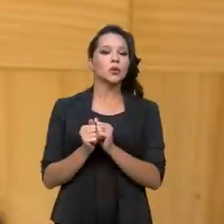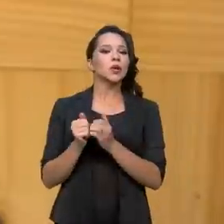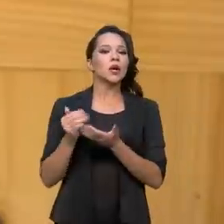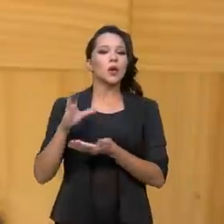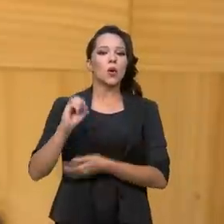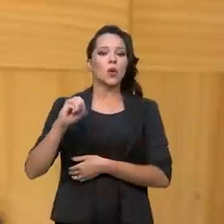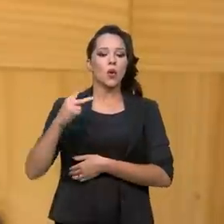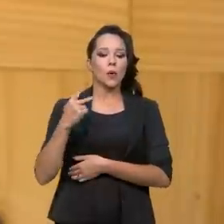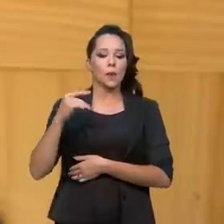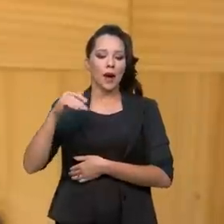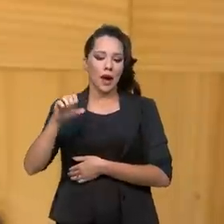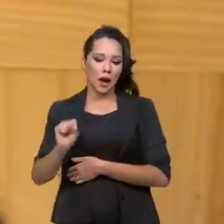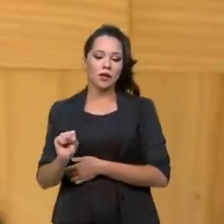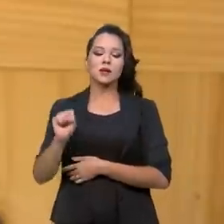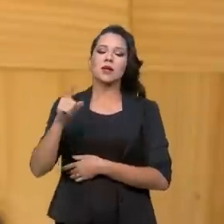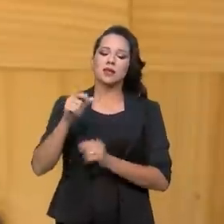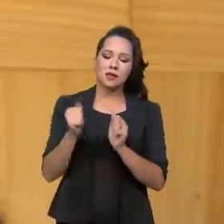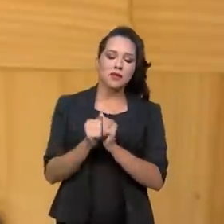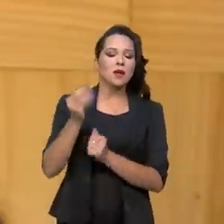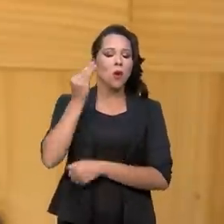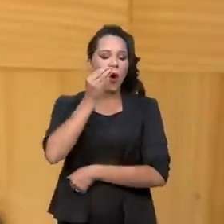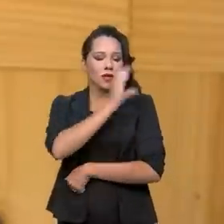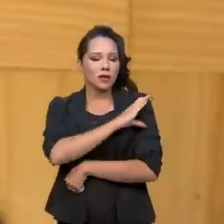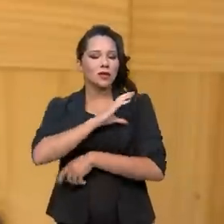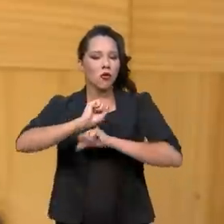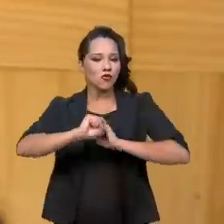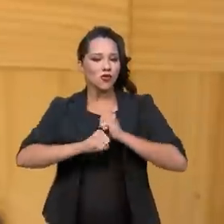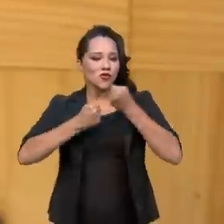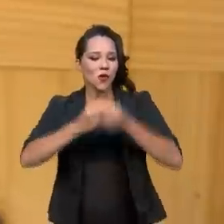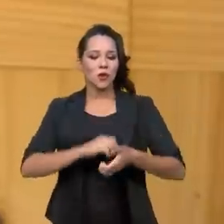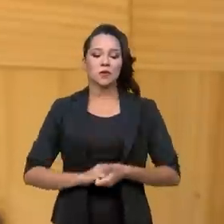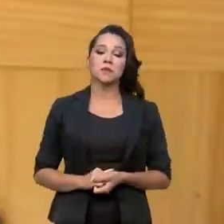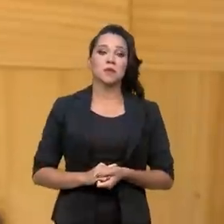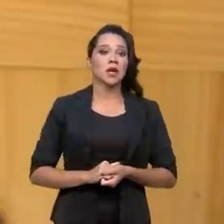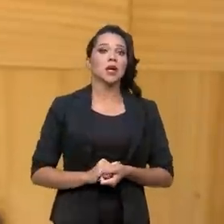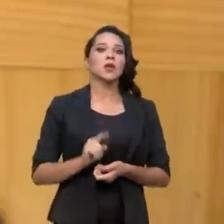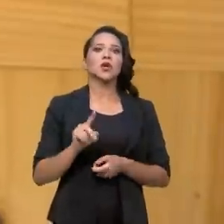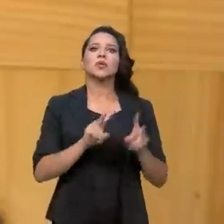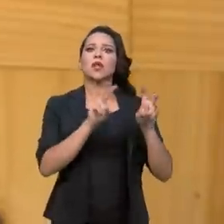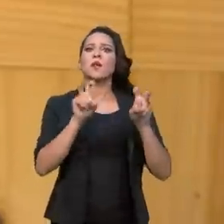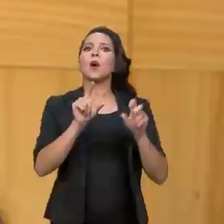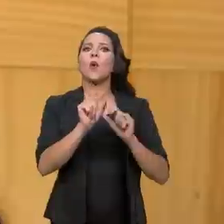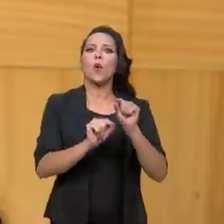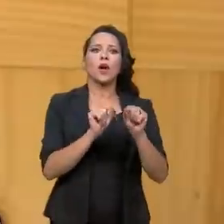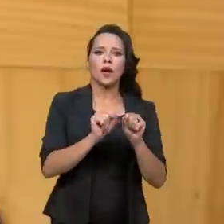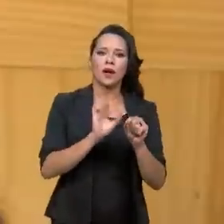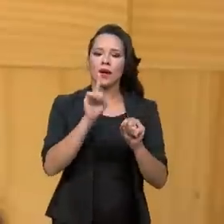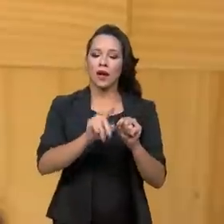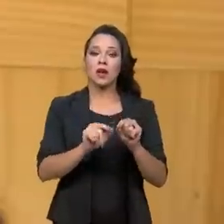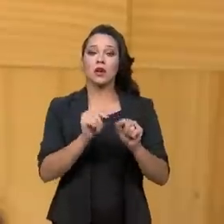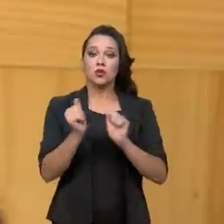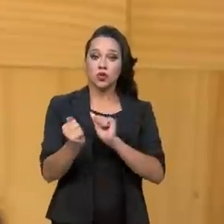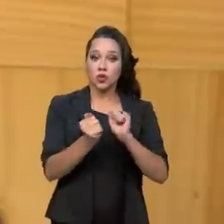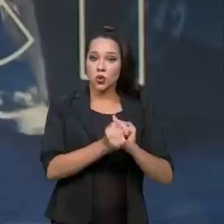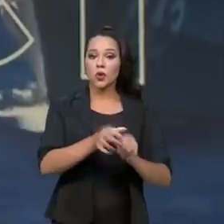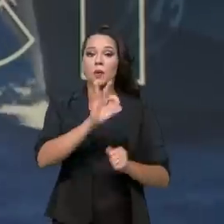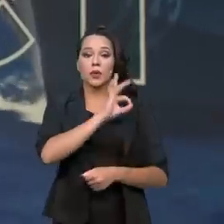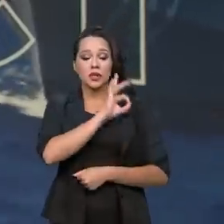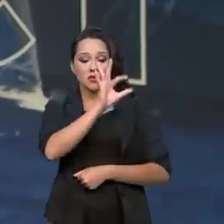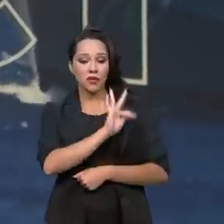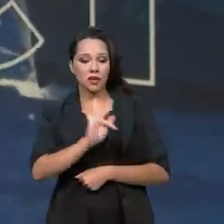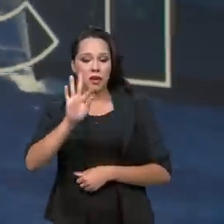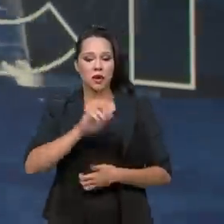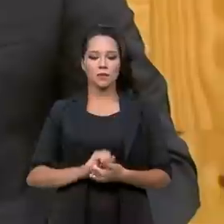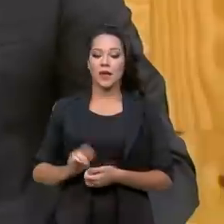tenta fazer essa coordenação de esforços. Eu estou falando sobre o quê? Estou falando sobre atuar conjuntamente com a Polícia Federal.